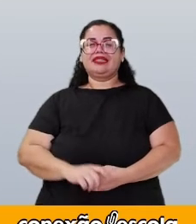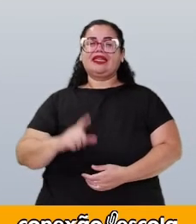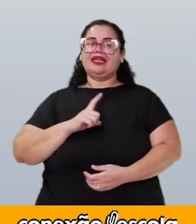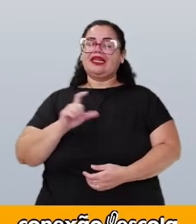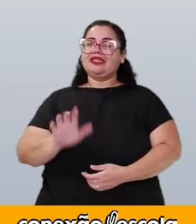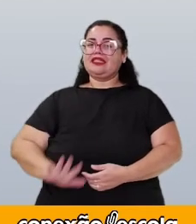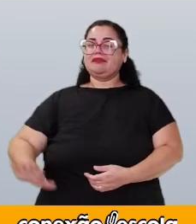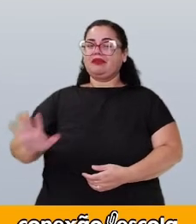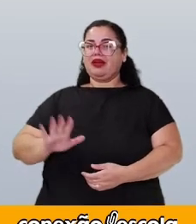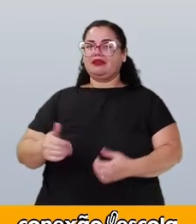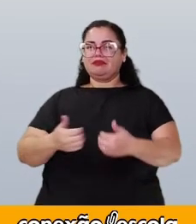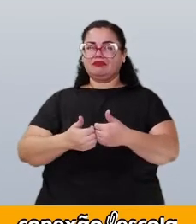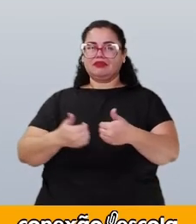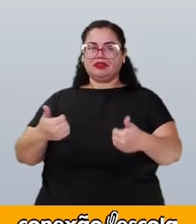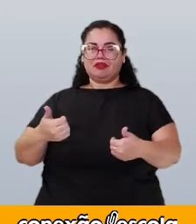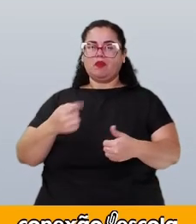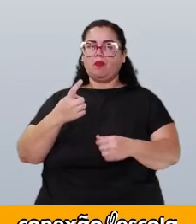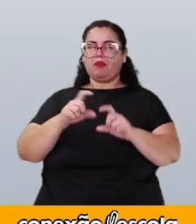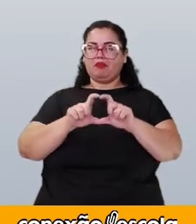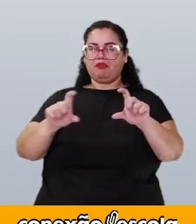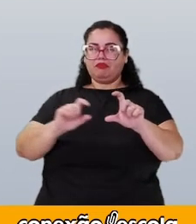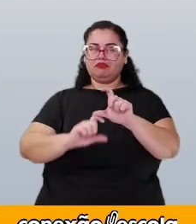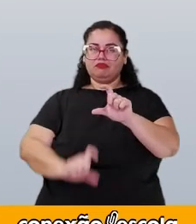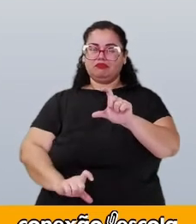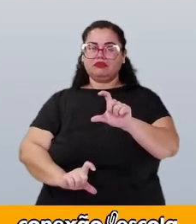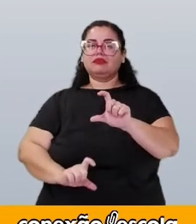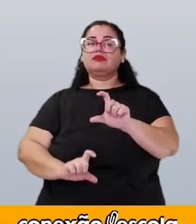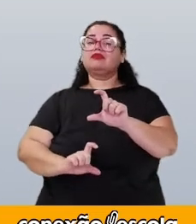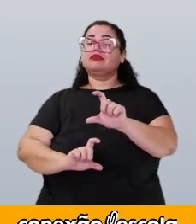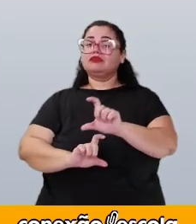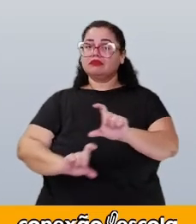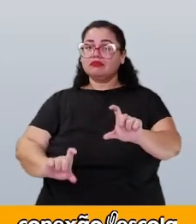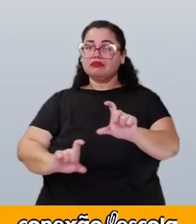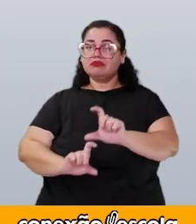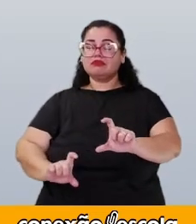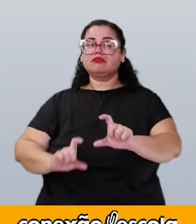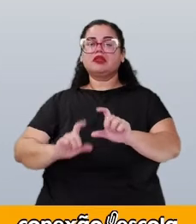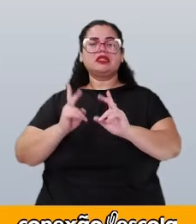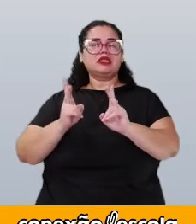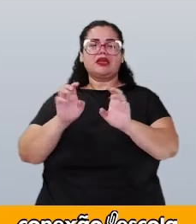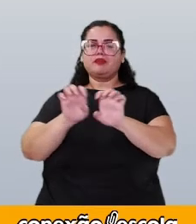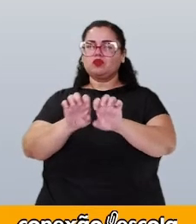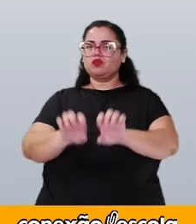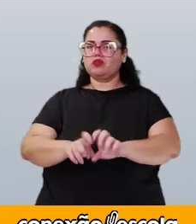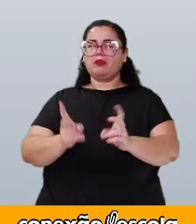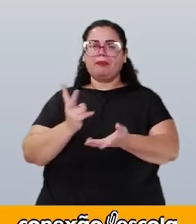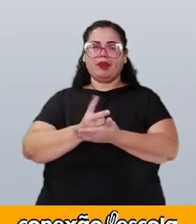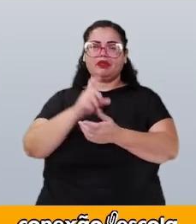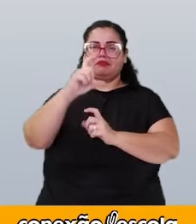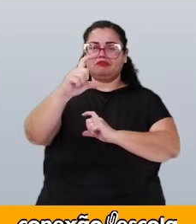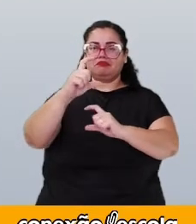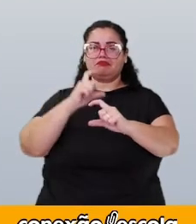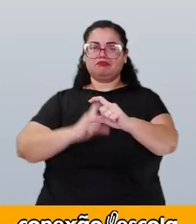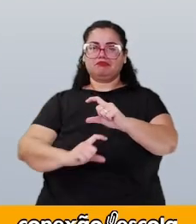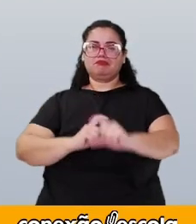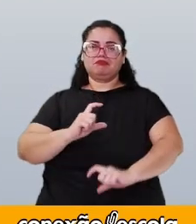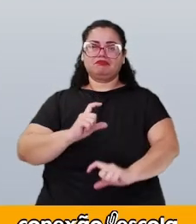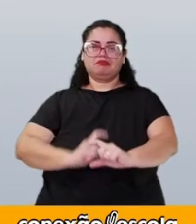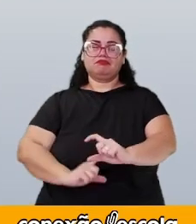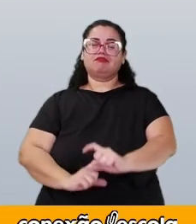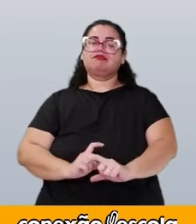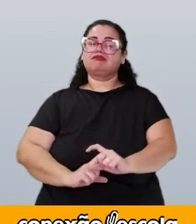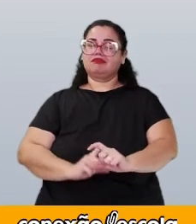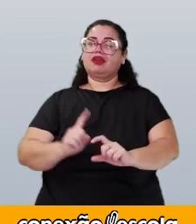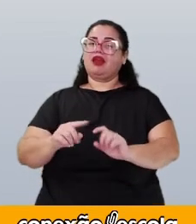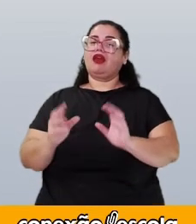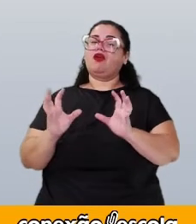espaço aí separando a fala de um personagem do outro? E vai seguindo essa mesma estrutura. Então, essa é a estrutura